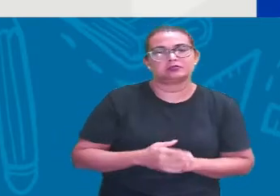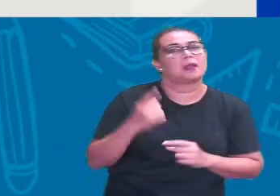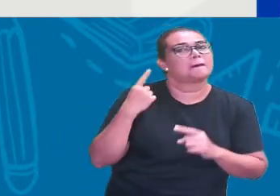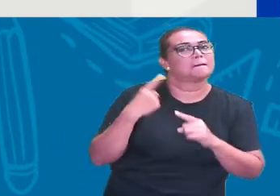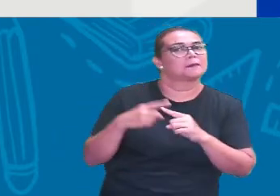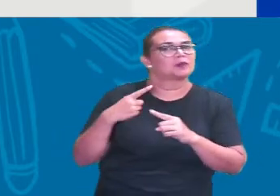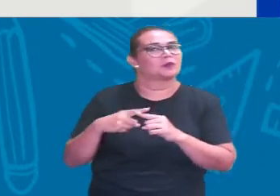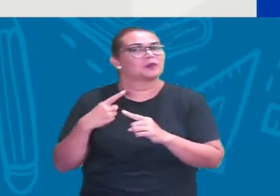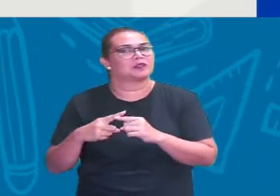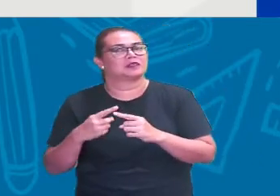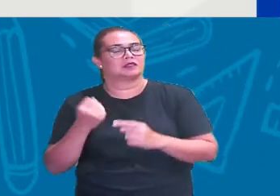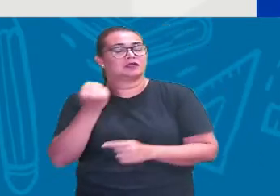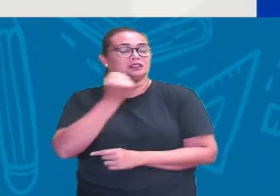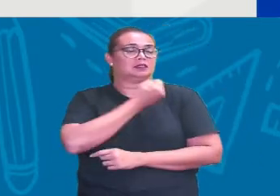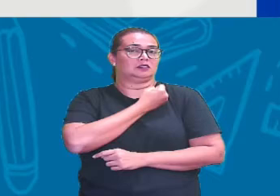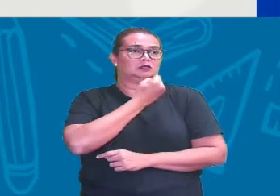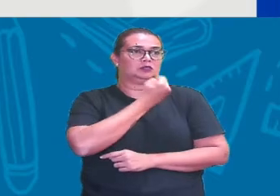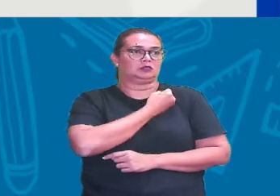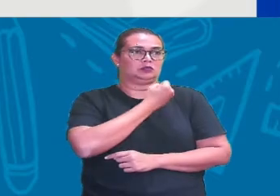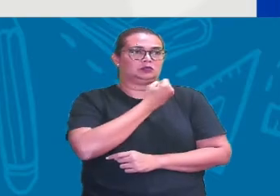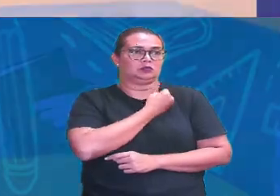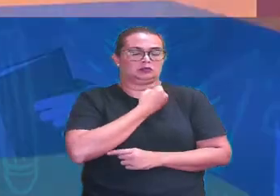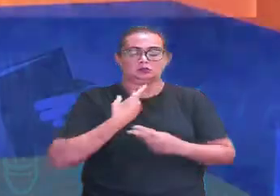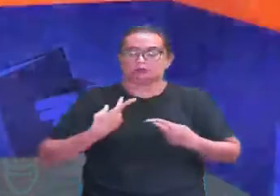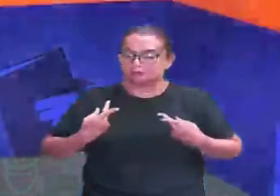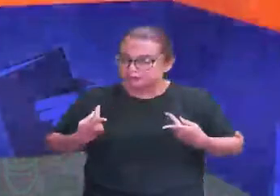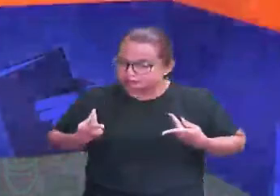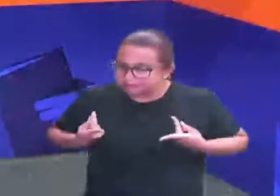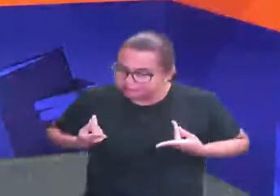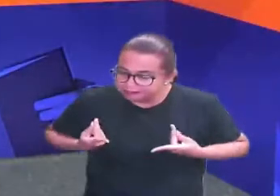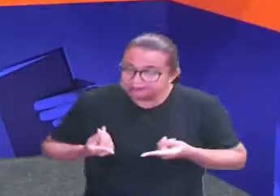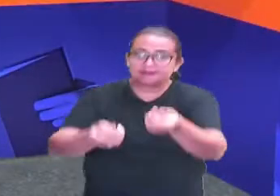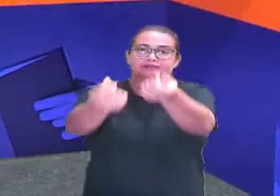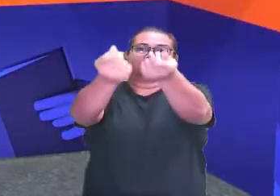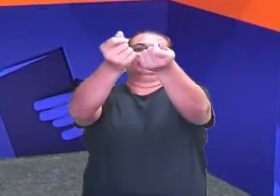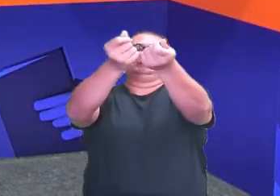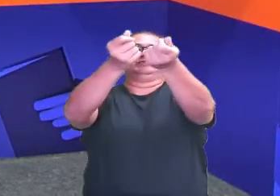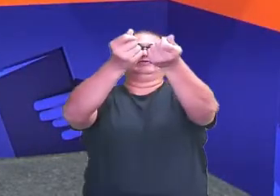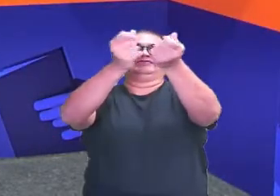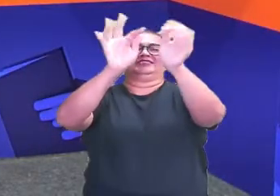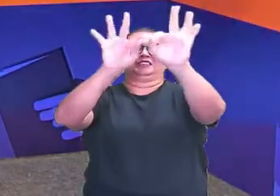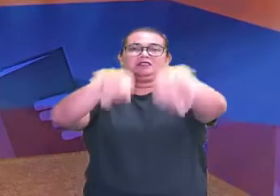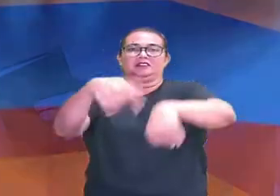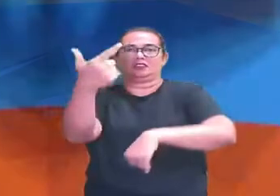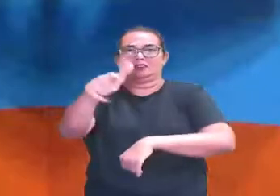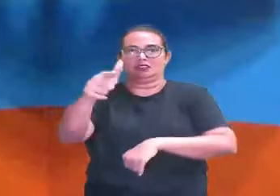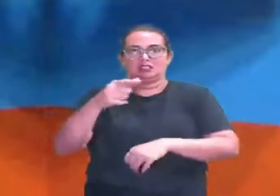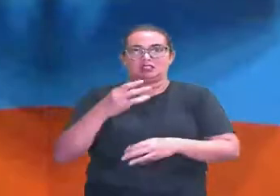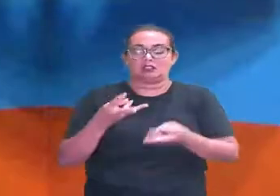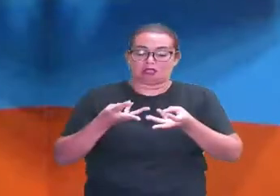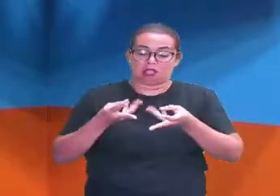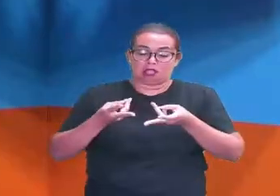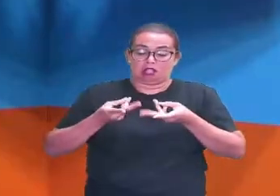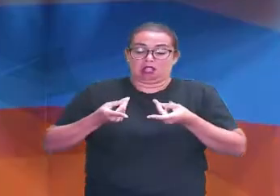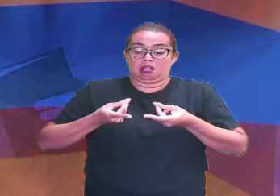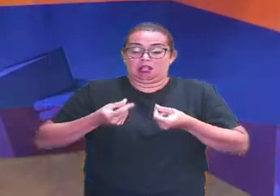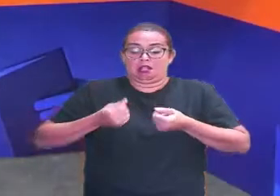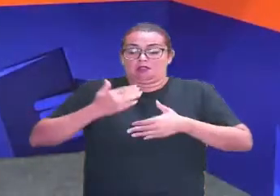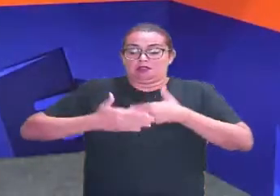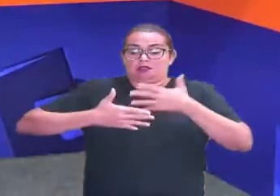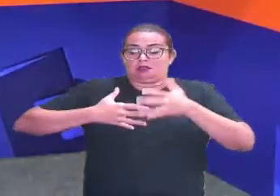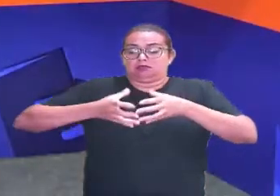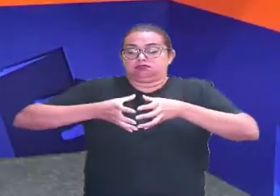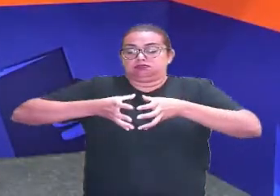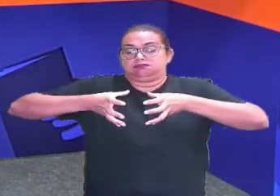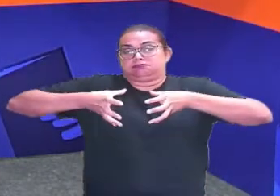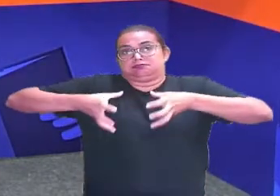os nossos números, eles são infinitos. Então, quanto mais contarmos, mais terá para contar,